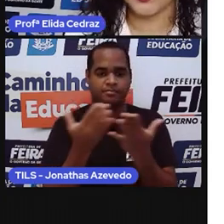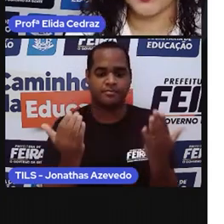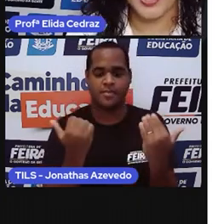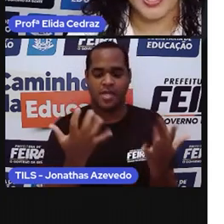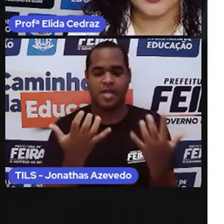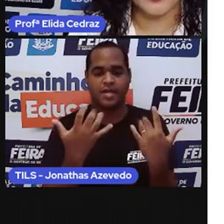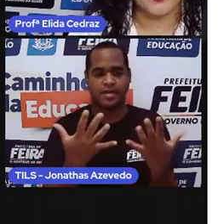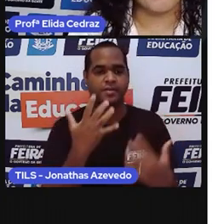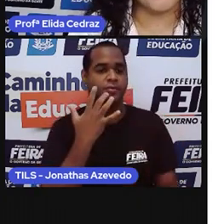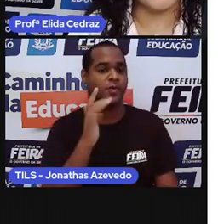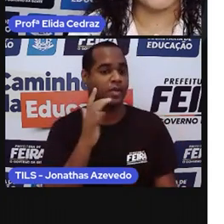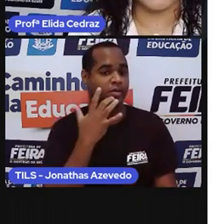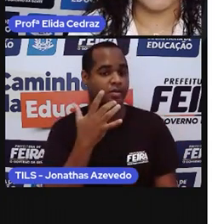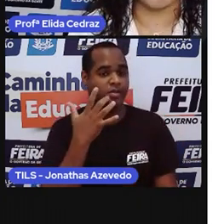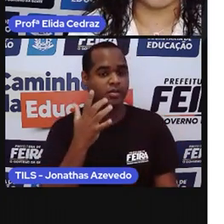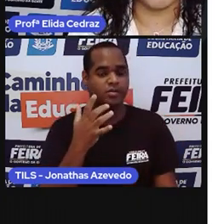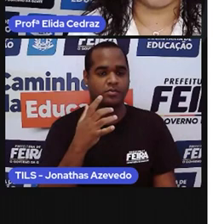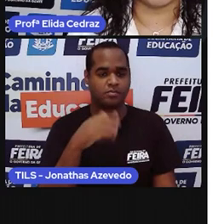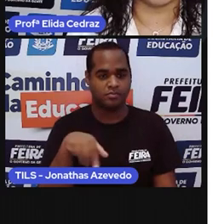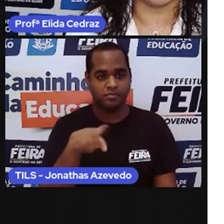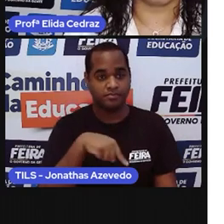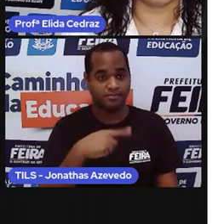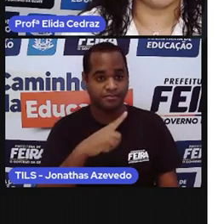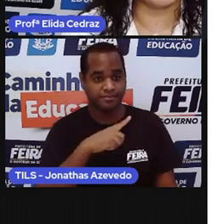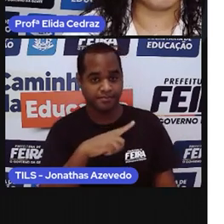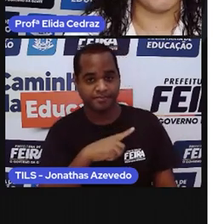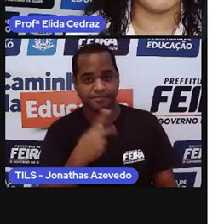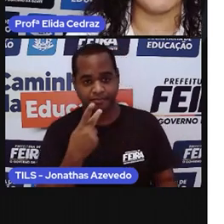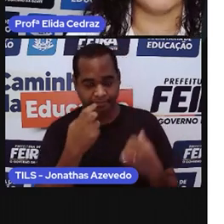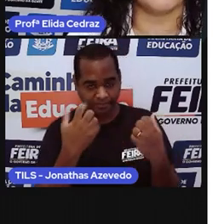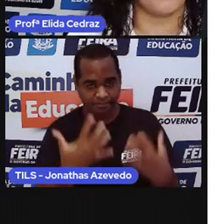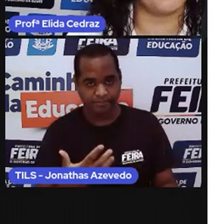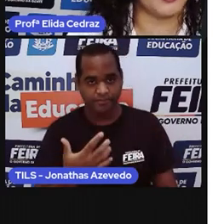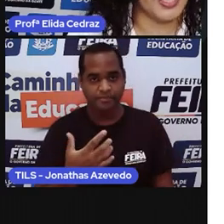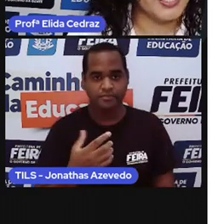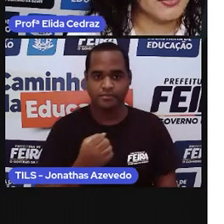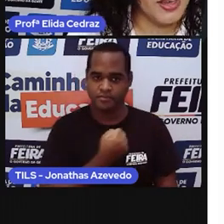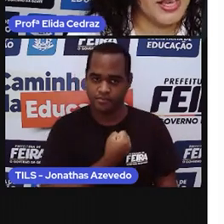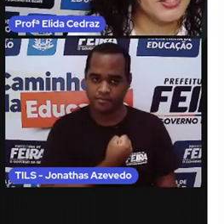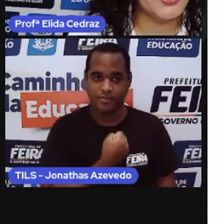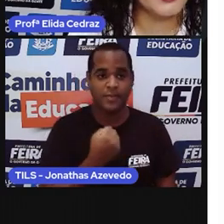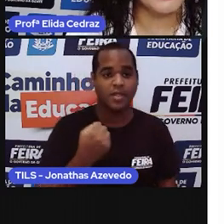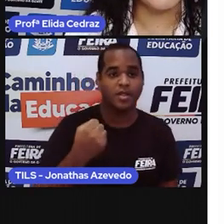Alecrim Dourado, nós temos dois bloquinhos com